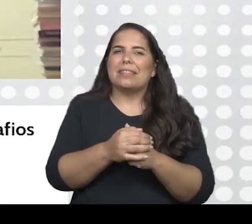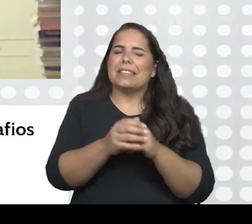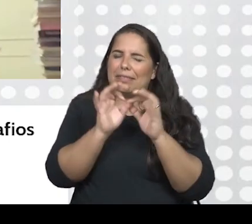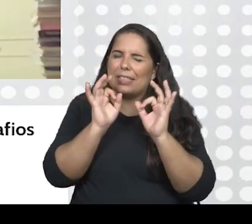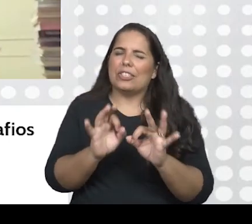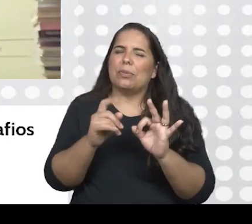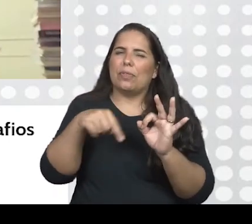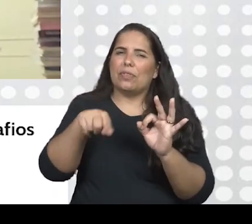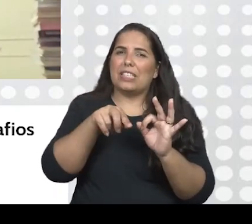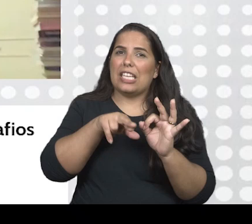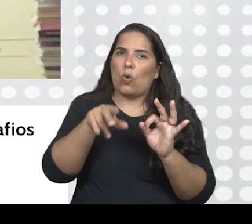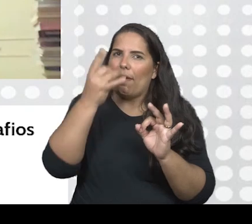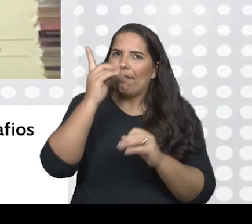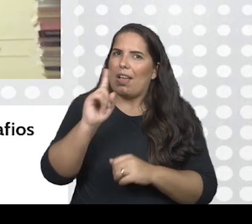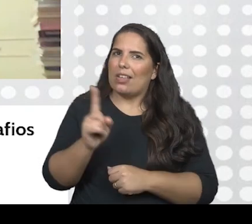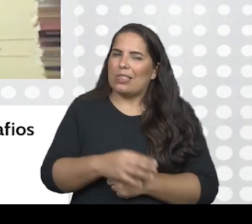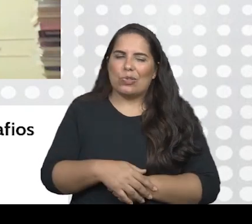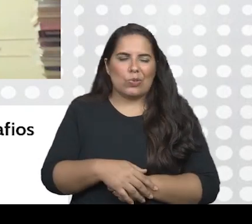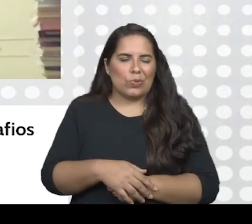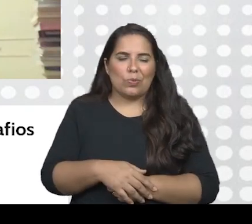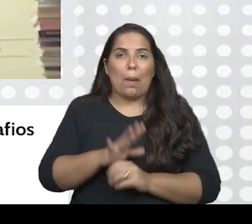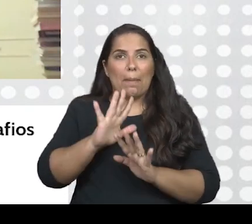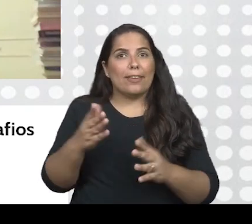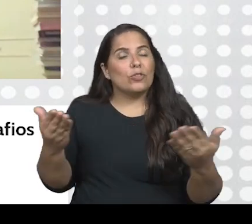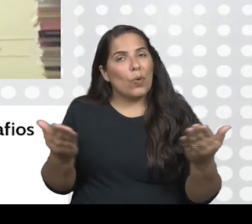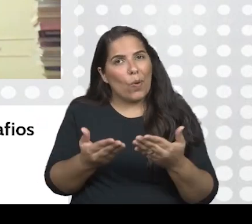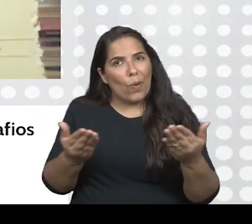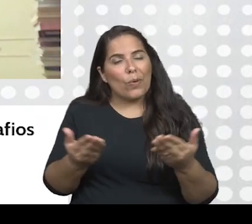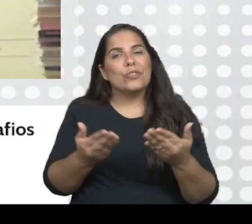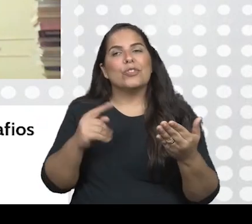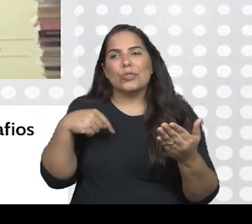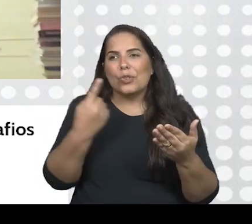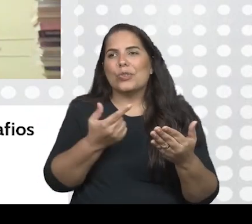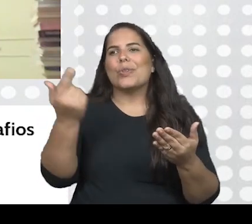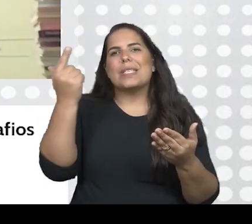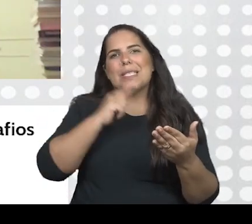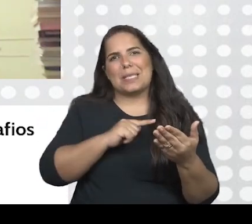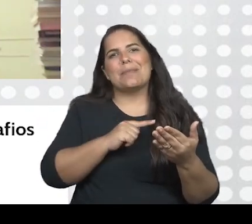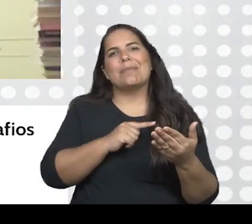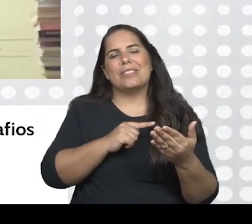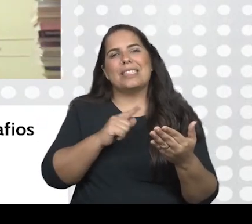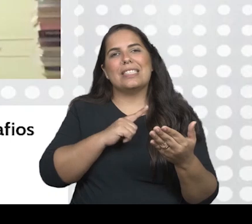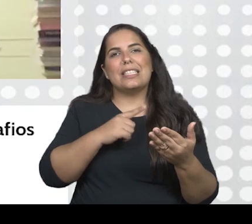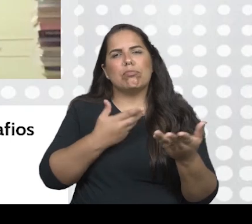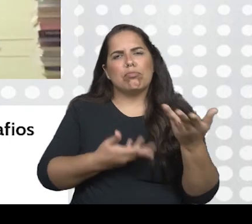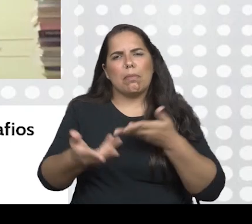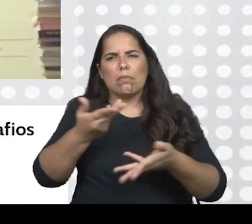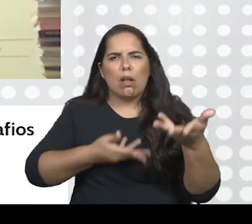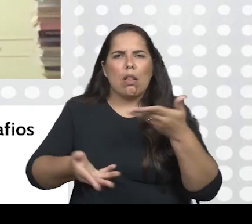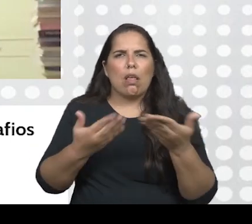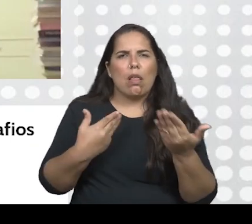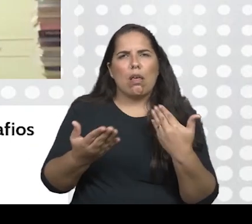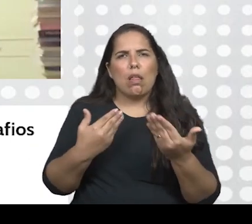para vocês que não é nada fácil, mas hoje nós conseguimos, a partir do diálogo e